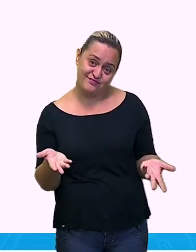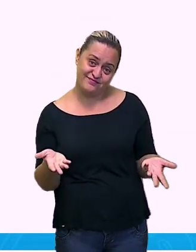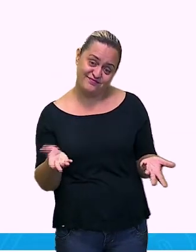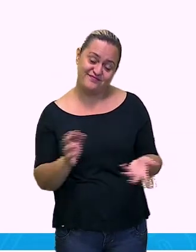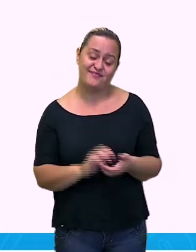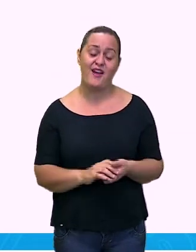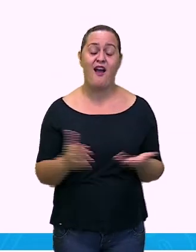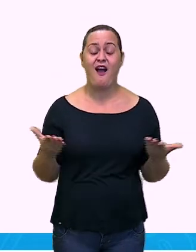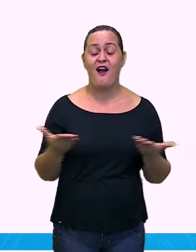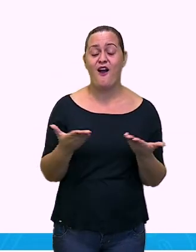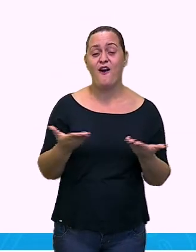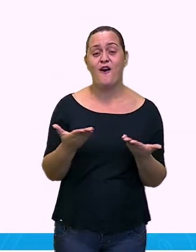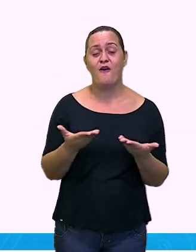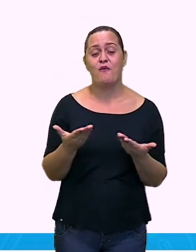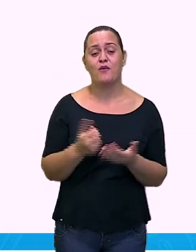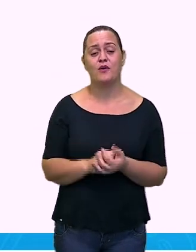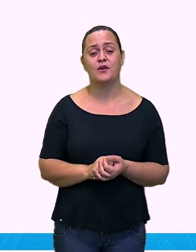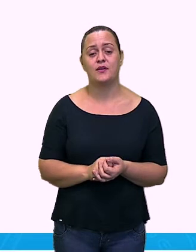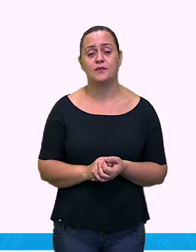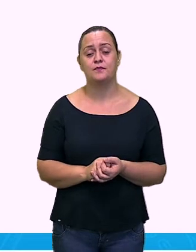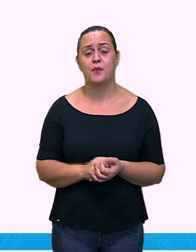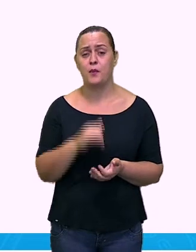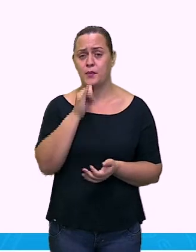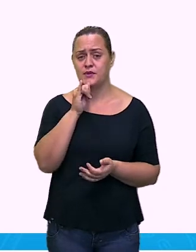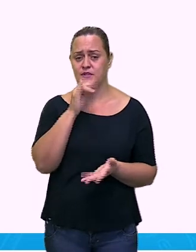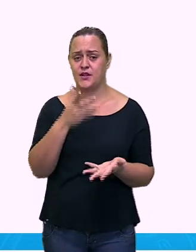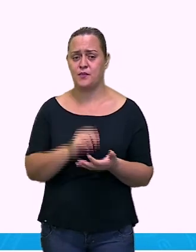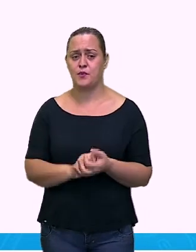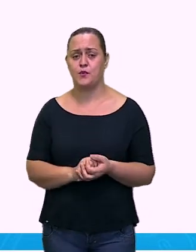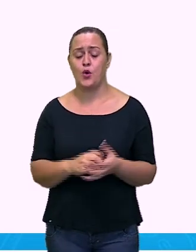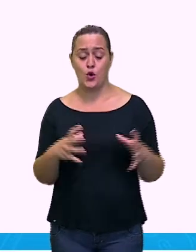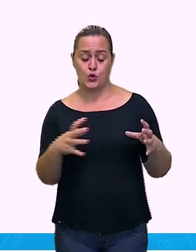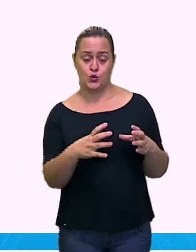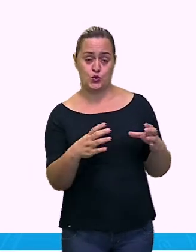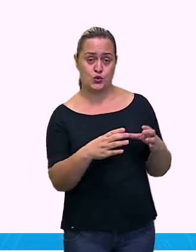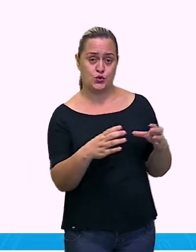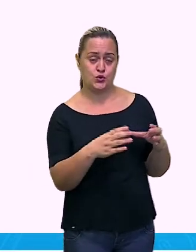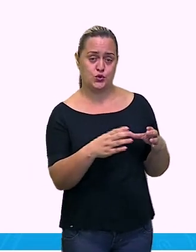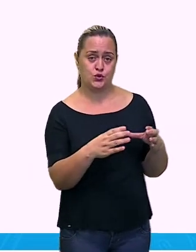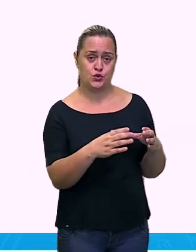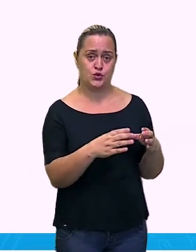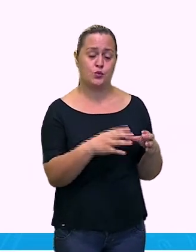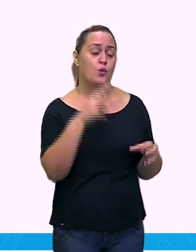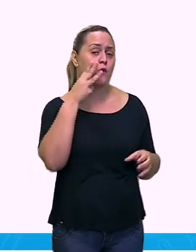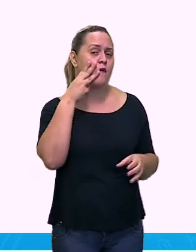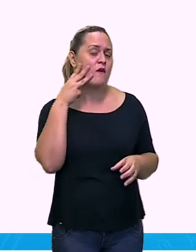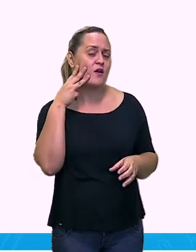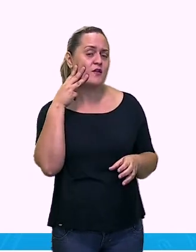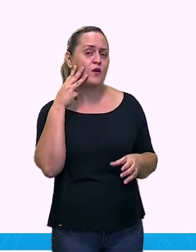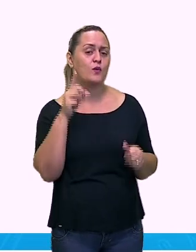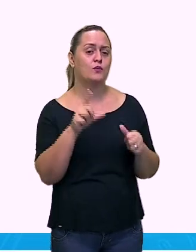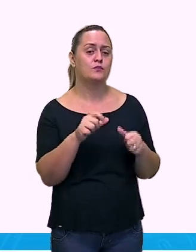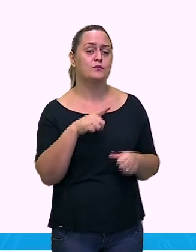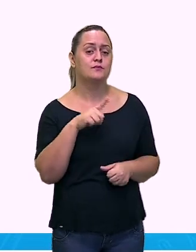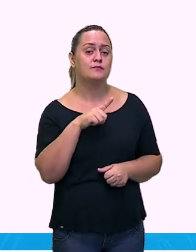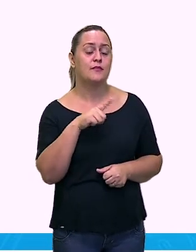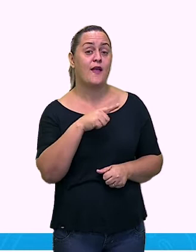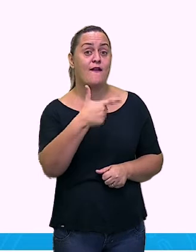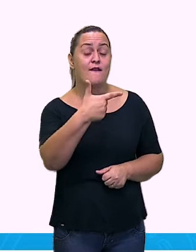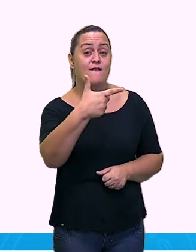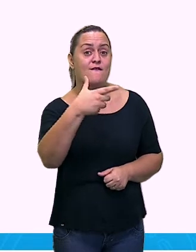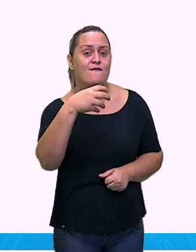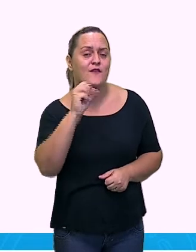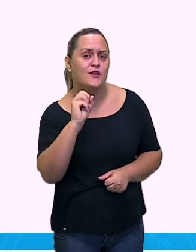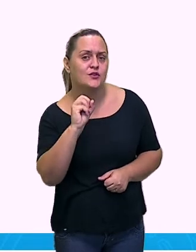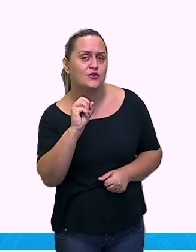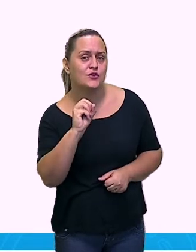Cascão tem 20 gols no campeonato do Cebolinha fez a metade como é que nós